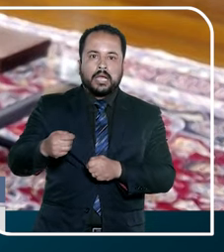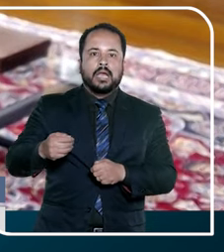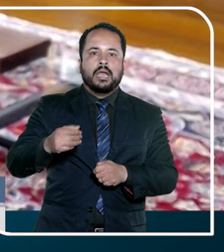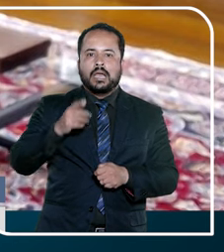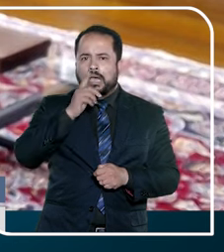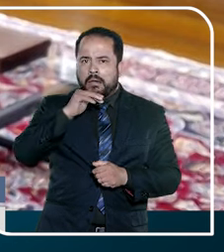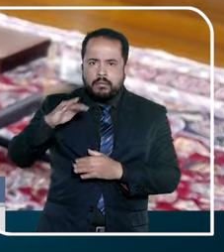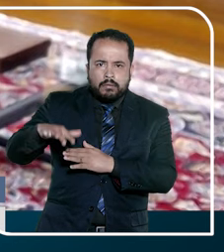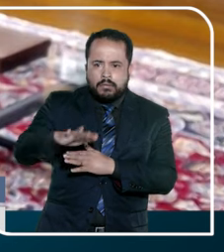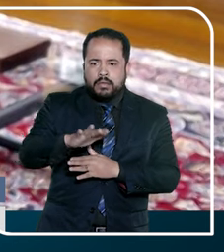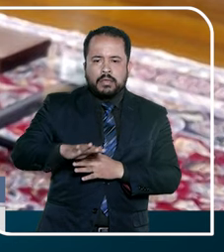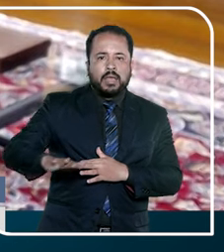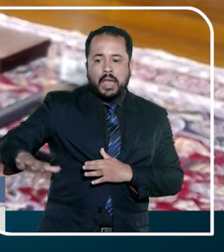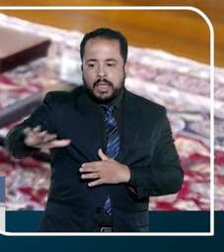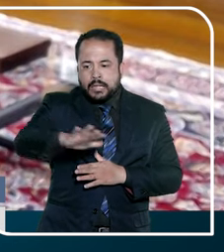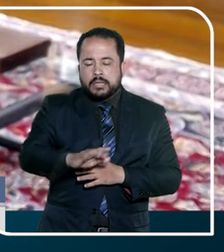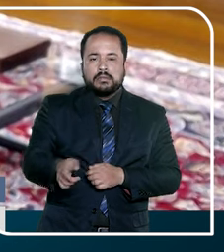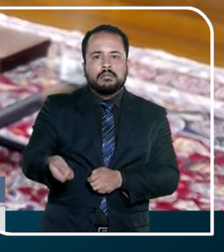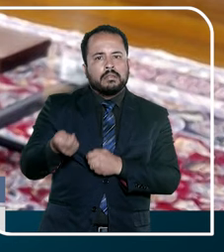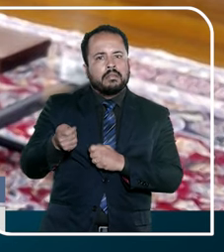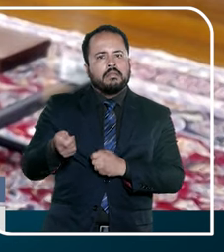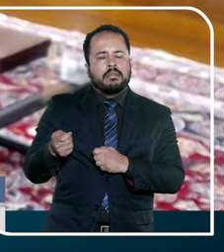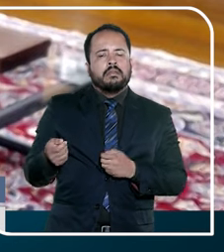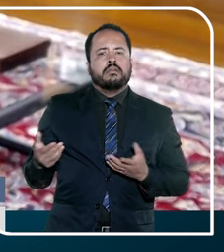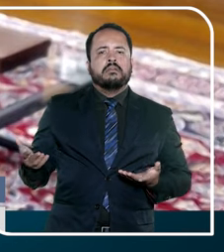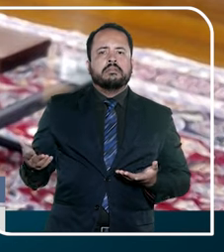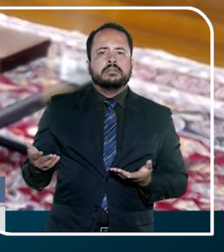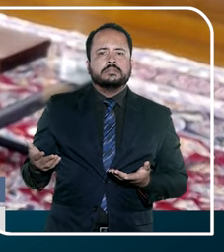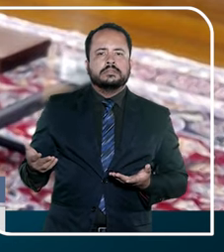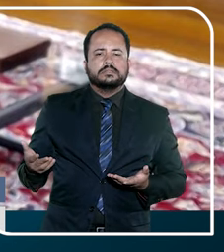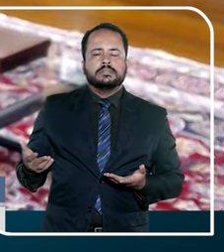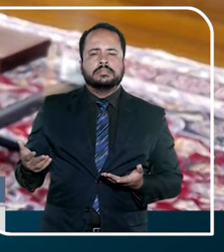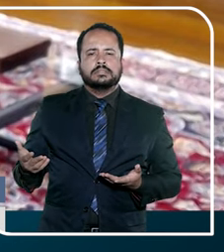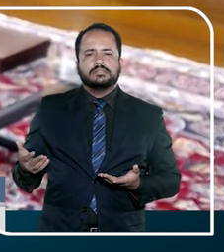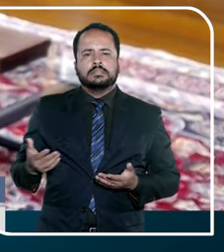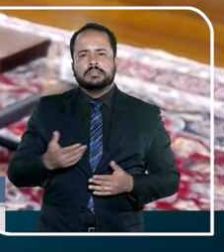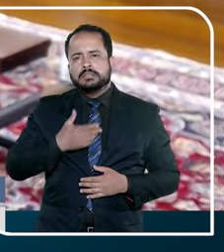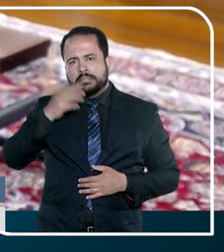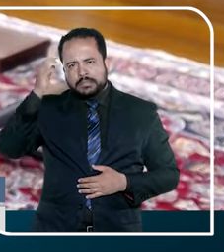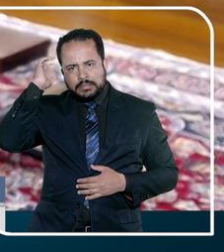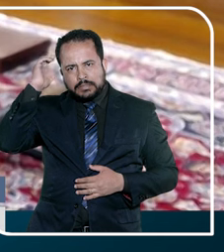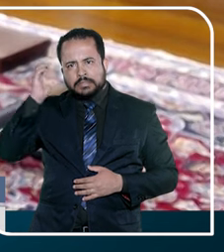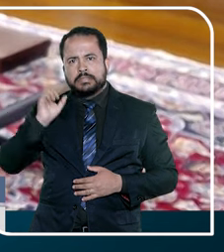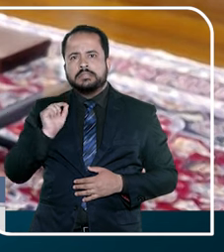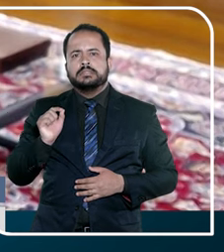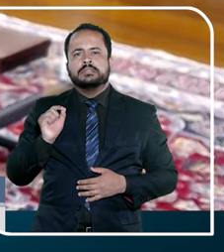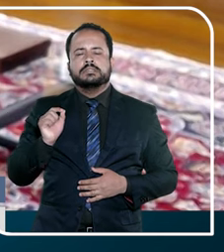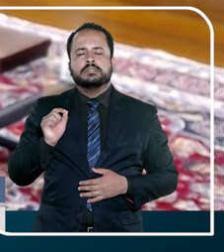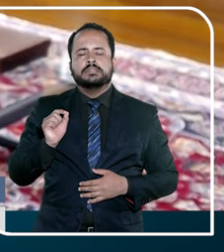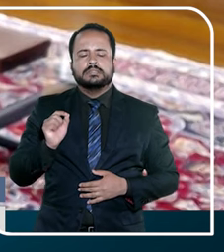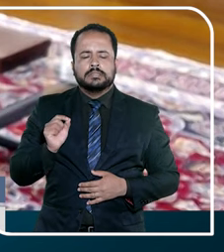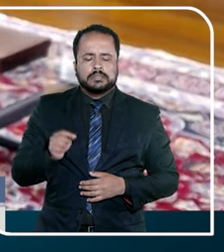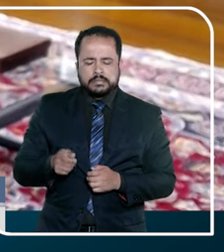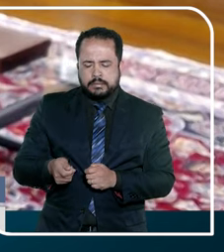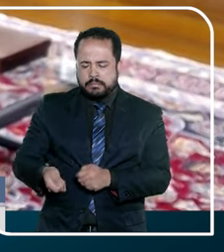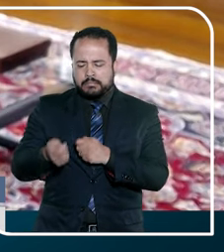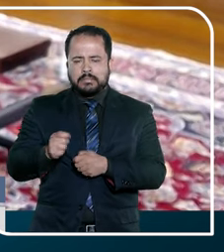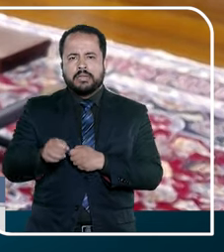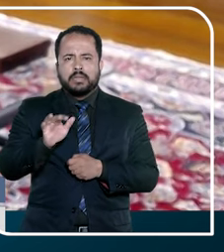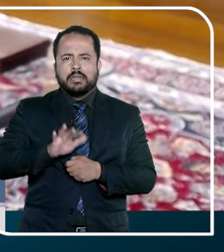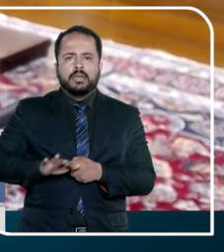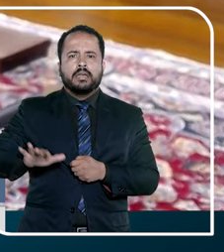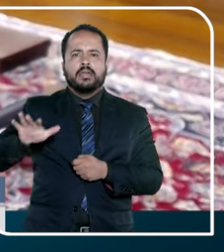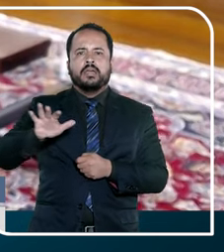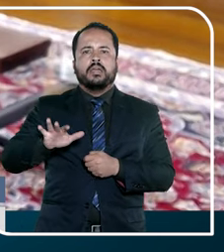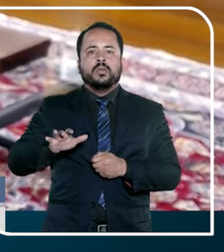descuido ela eh ao eh digamos Terra plenar aquela área o trator avançou